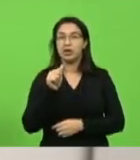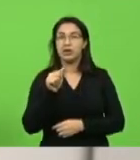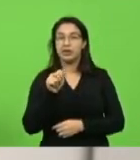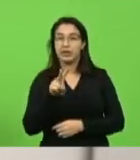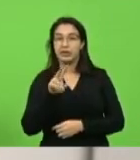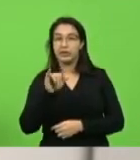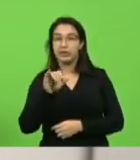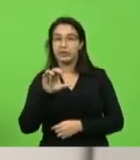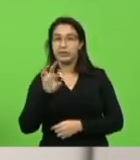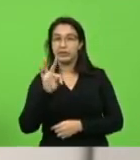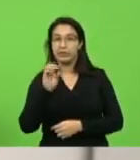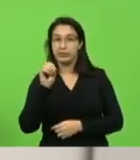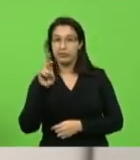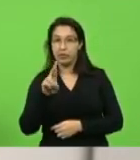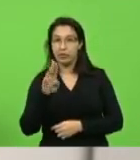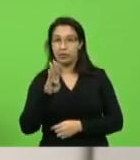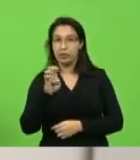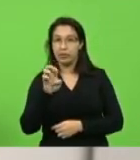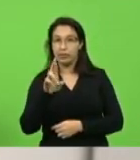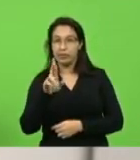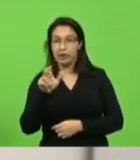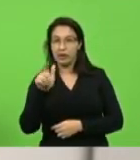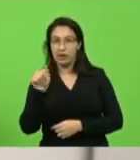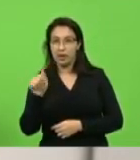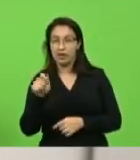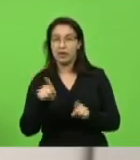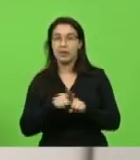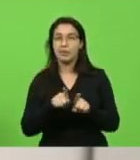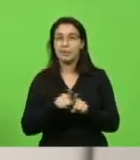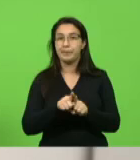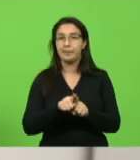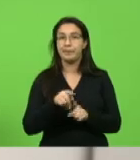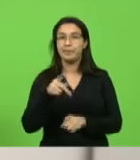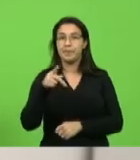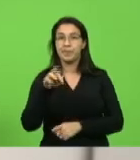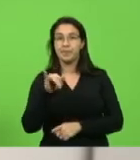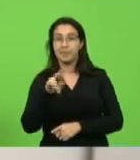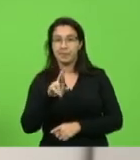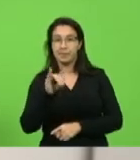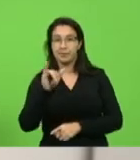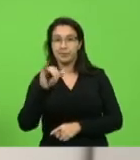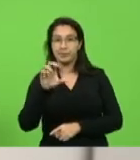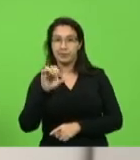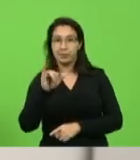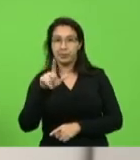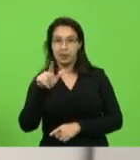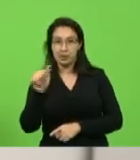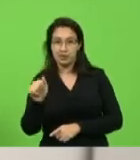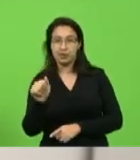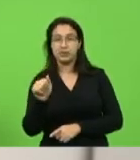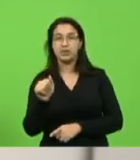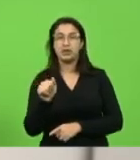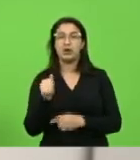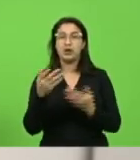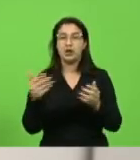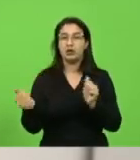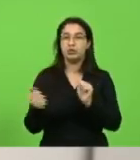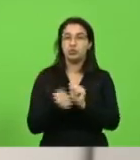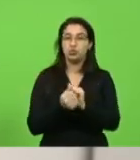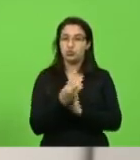Giovanni, Juliano Galon e Priscila Carolina Groel Zoccoli, que me acompanharam na análise de toda